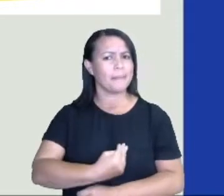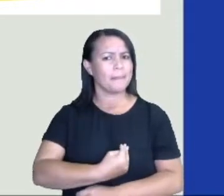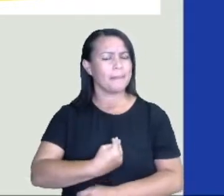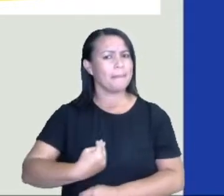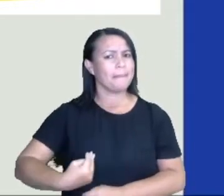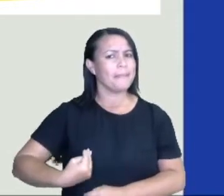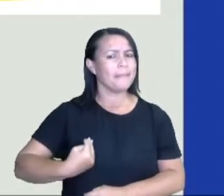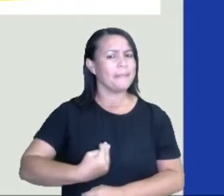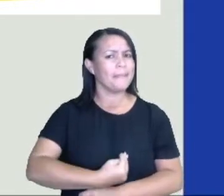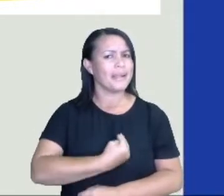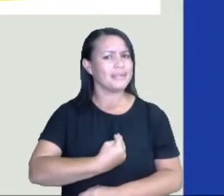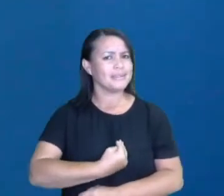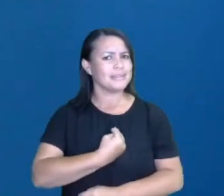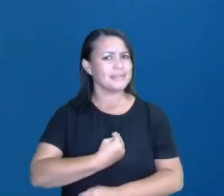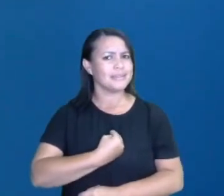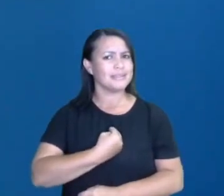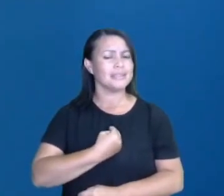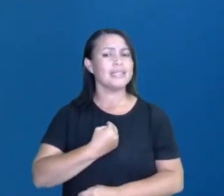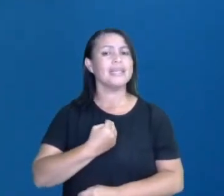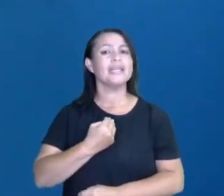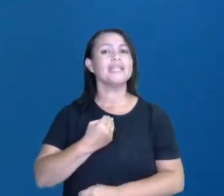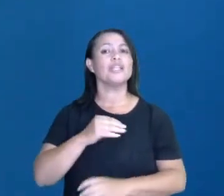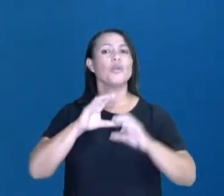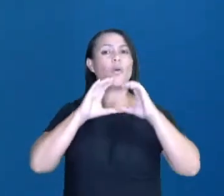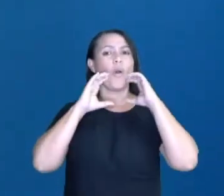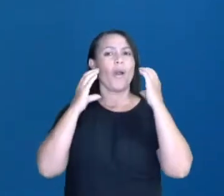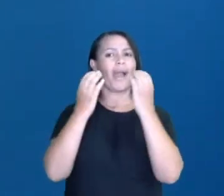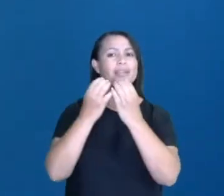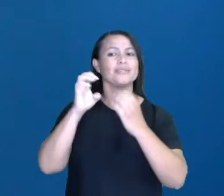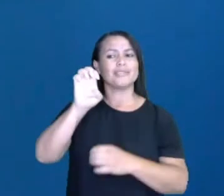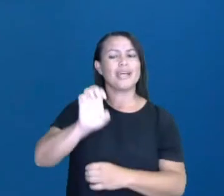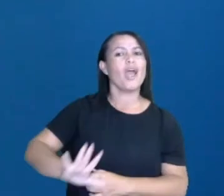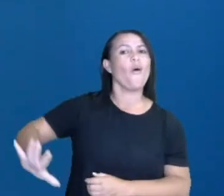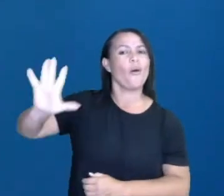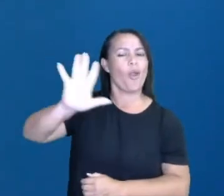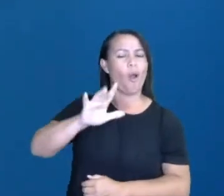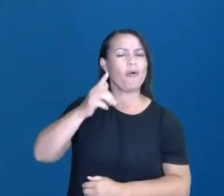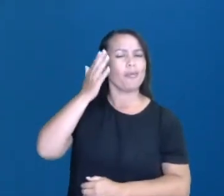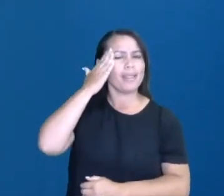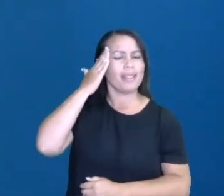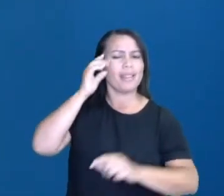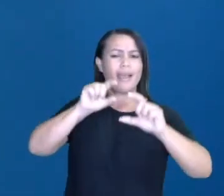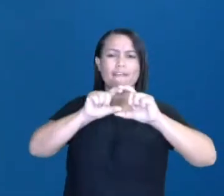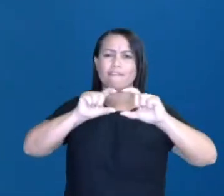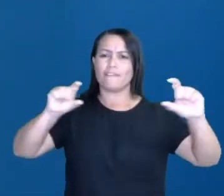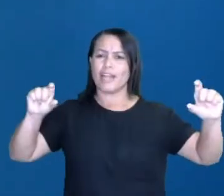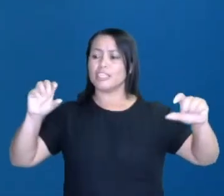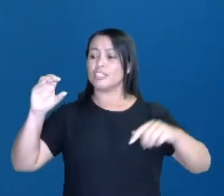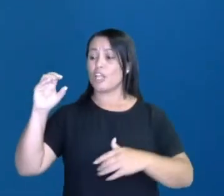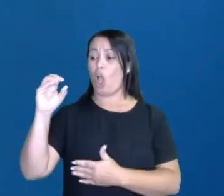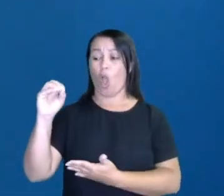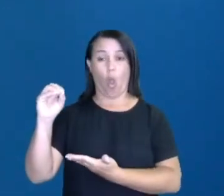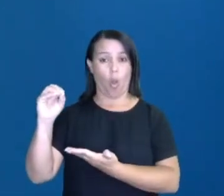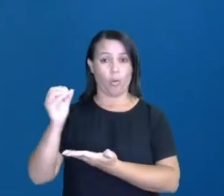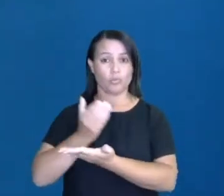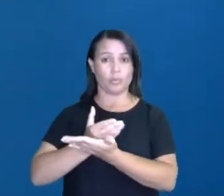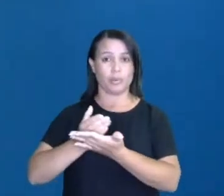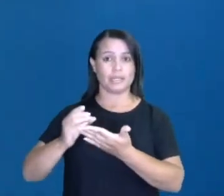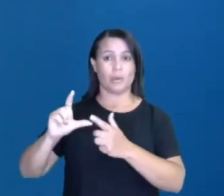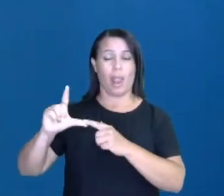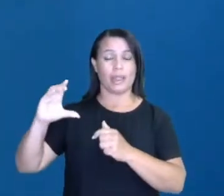da Europa. Vamos lá compreender essa frase? O se inicia com a letra